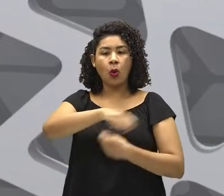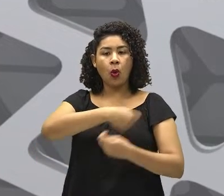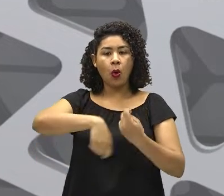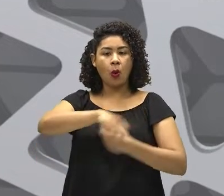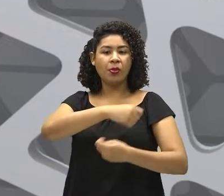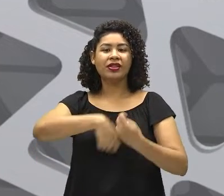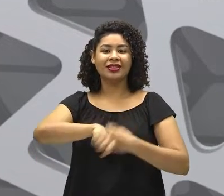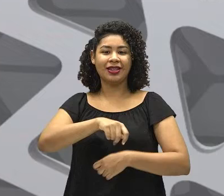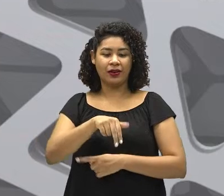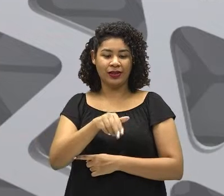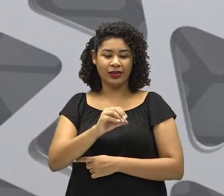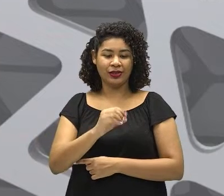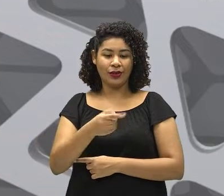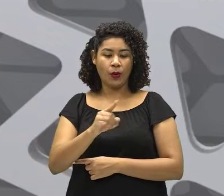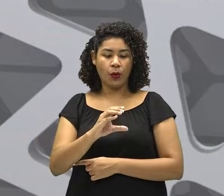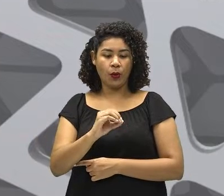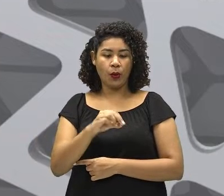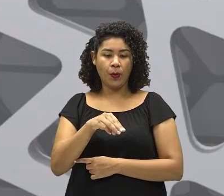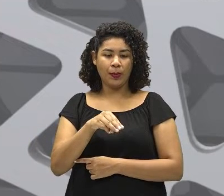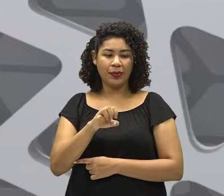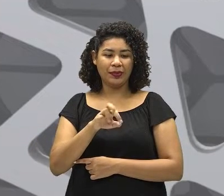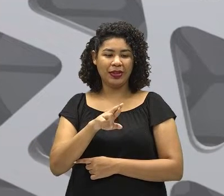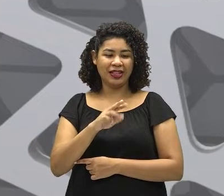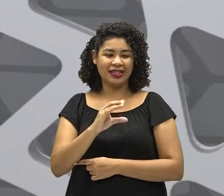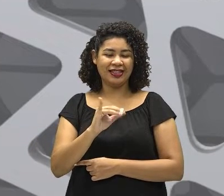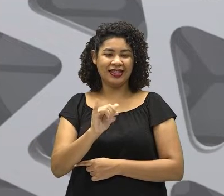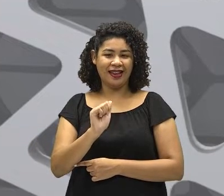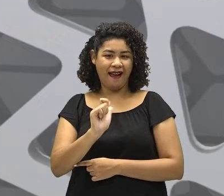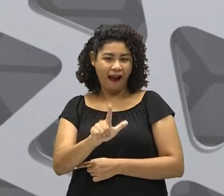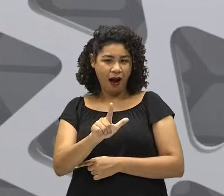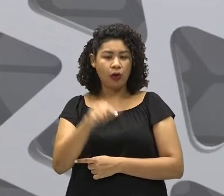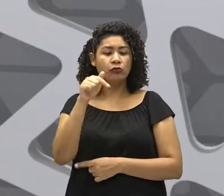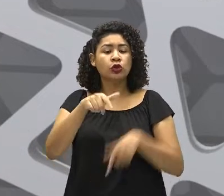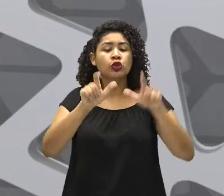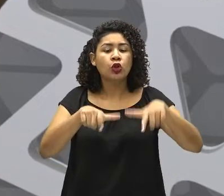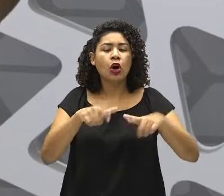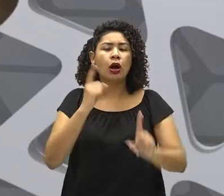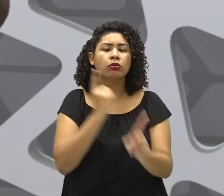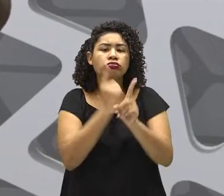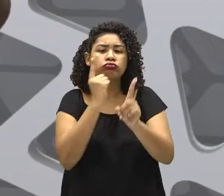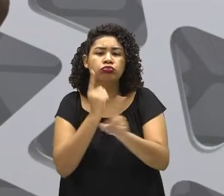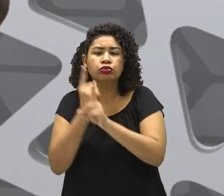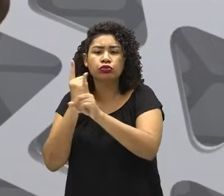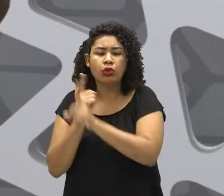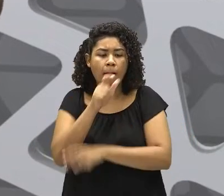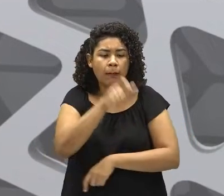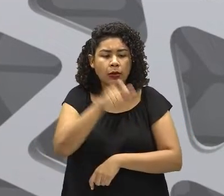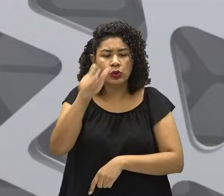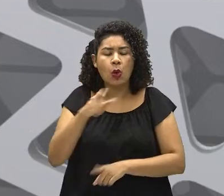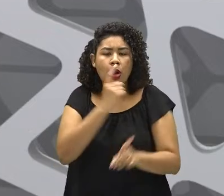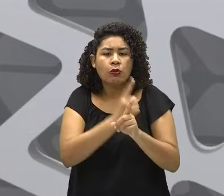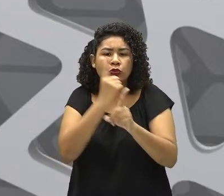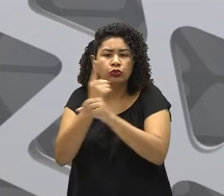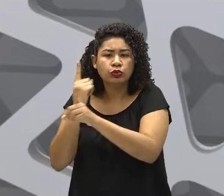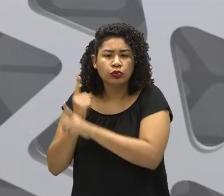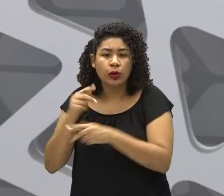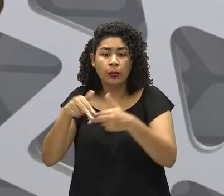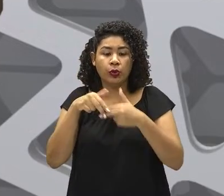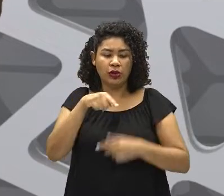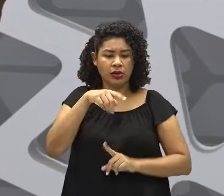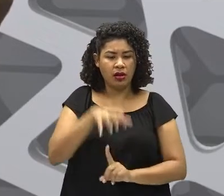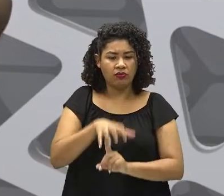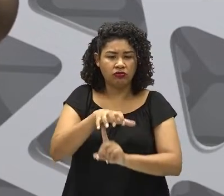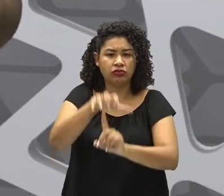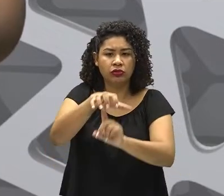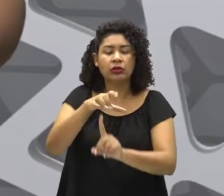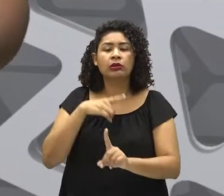nessas rotas, que por sua vez, sabe o que vai acontecer? Essas feiras vão acabar dando origem a algumas cidades, né?